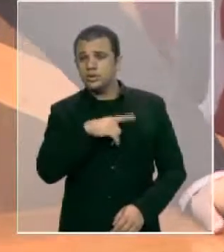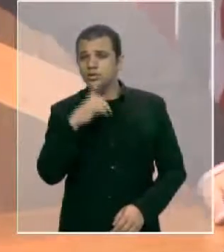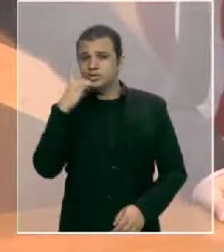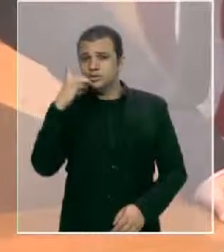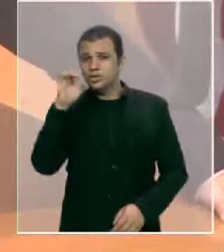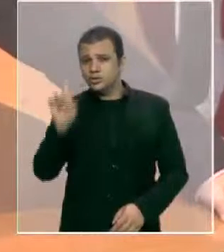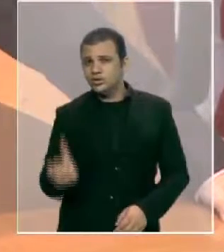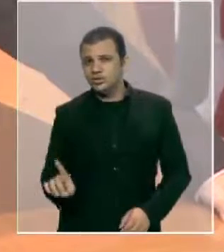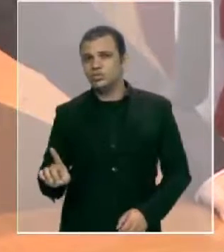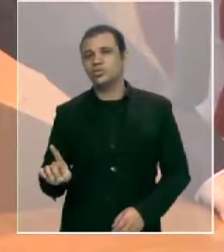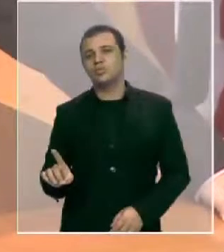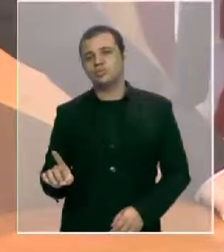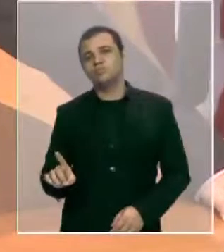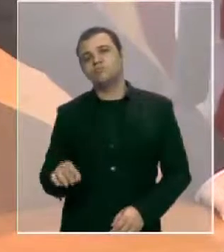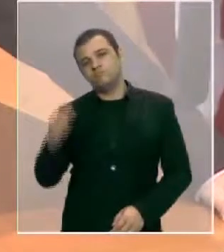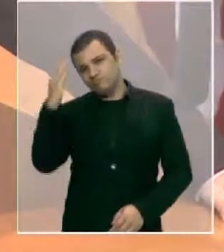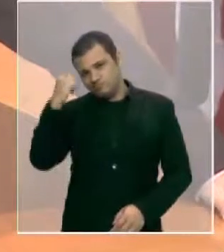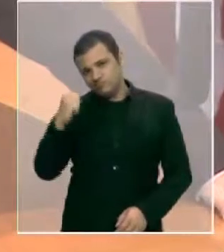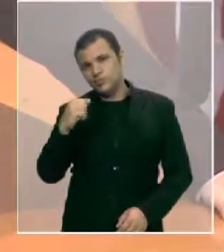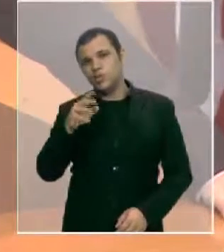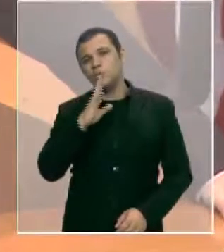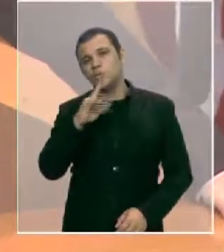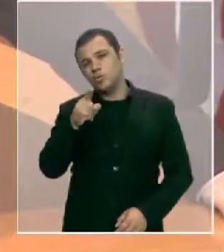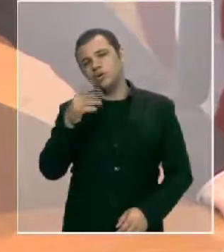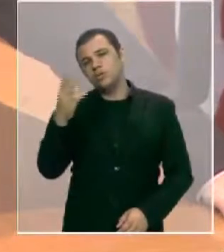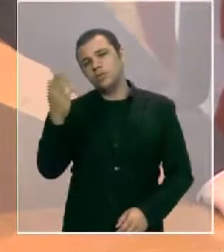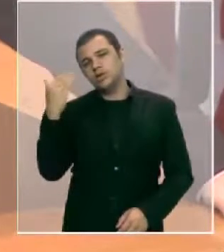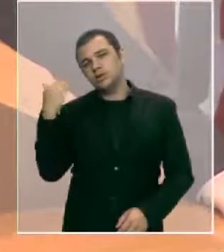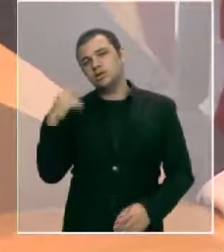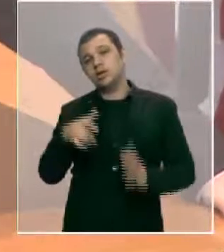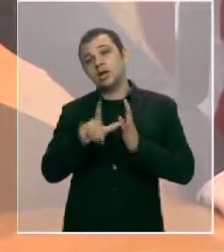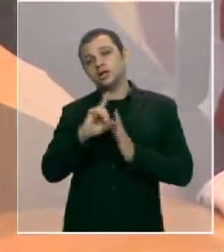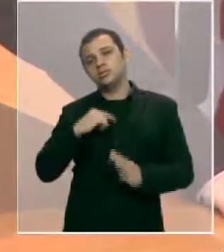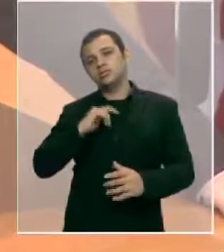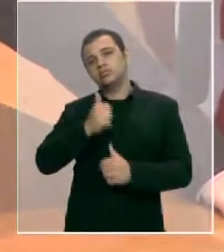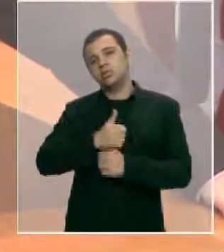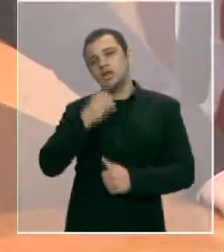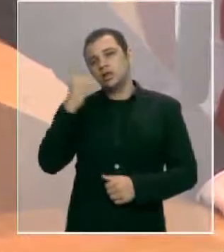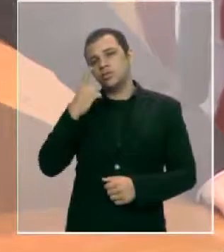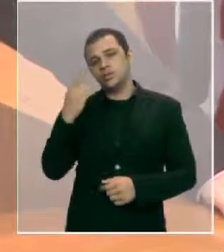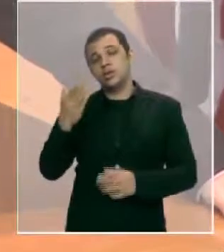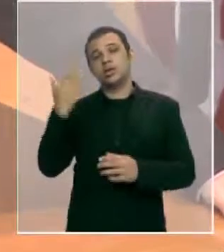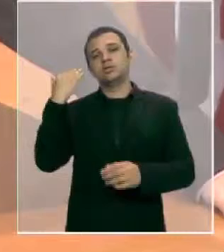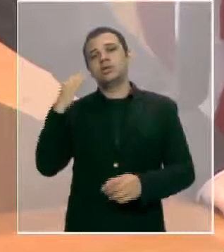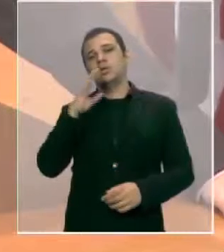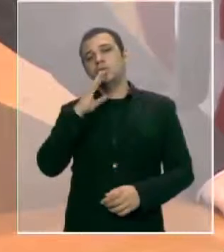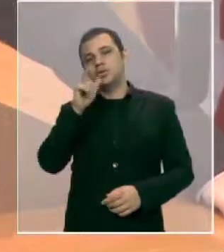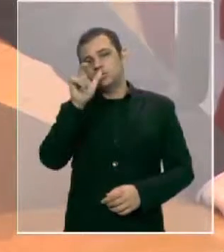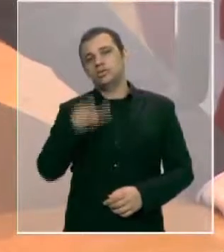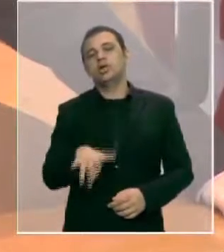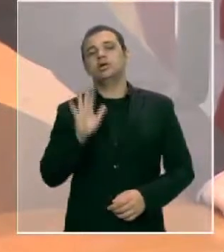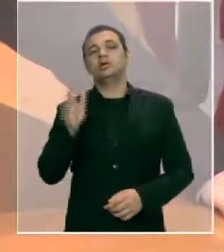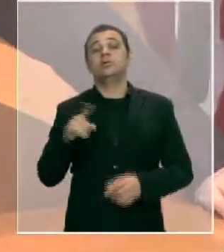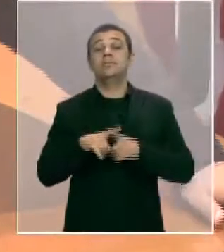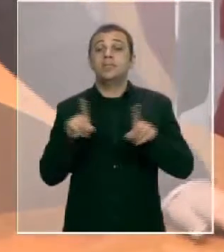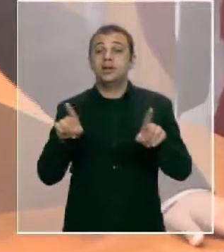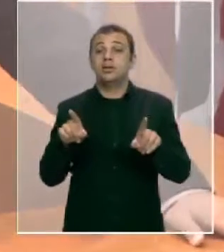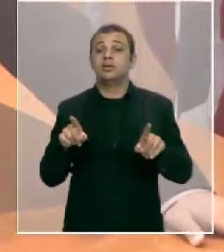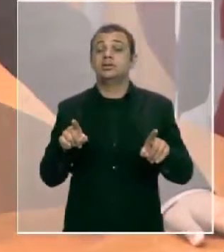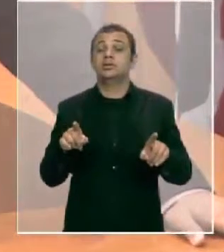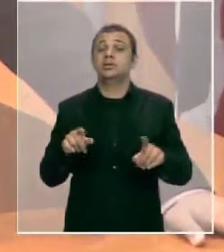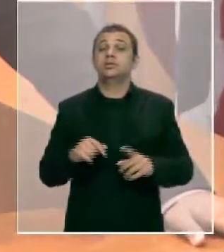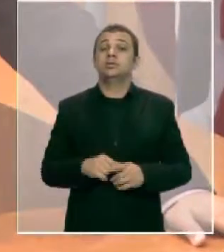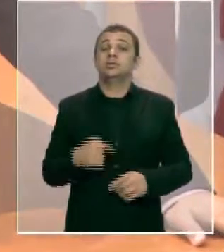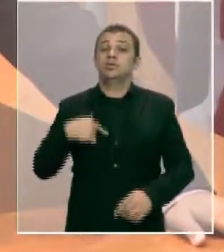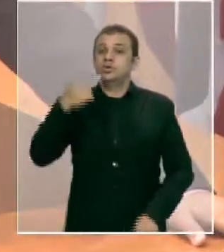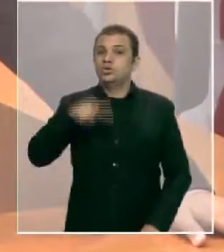de estarmos nessa Casa de Leis. Entretanto, eu reitero a minha palavra como cidadão